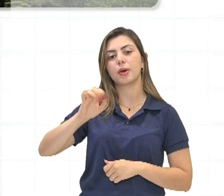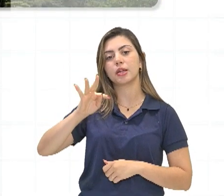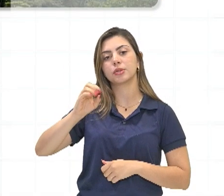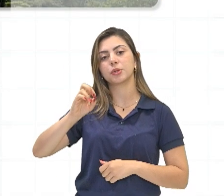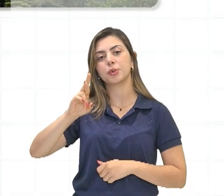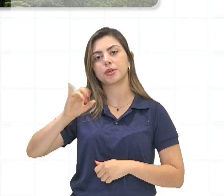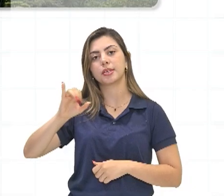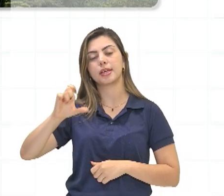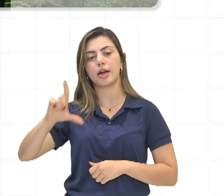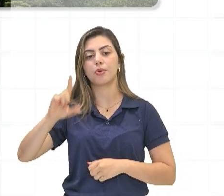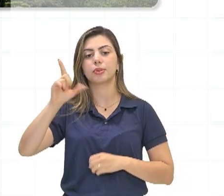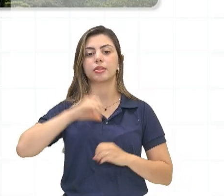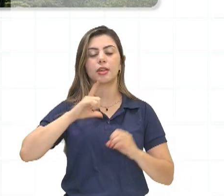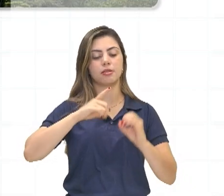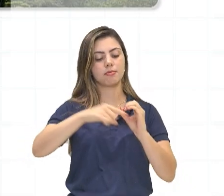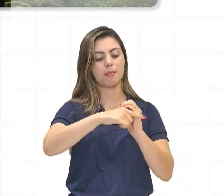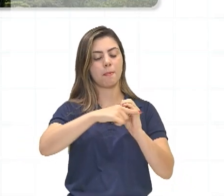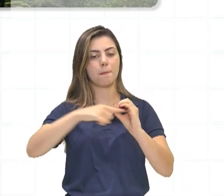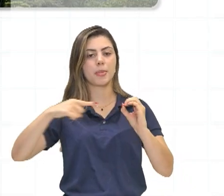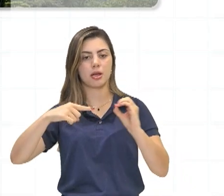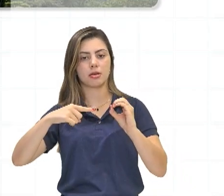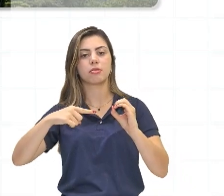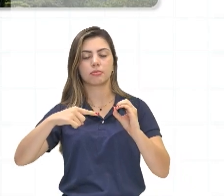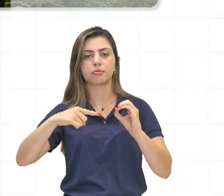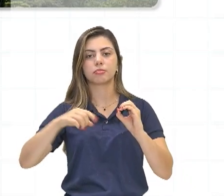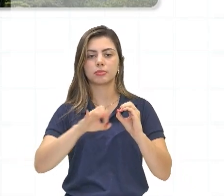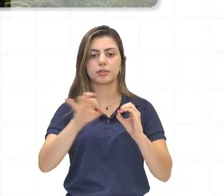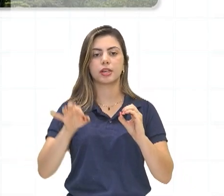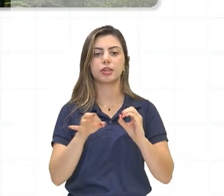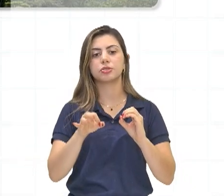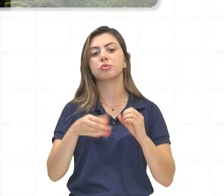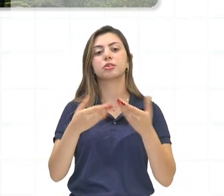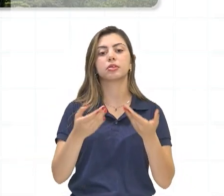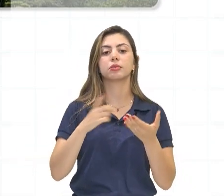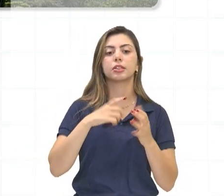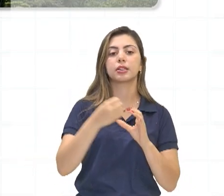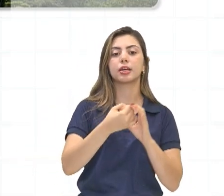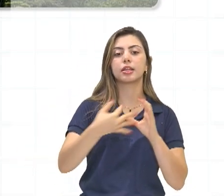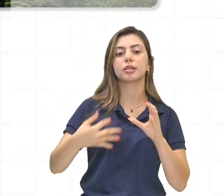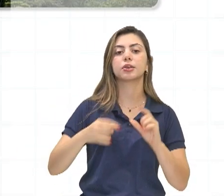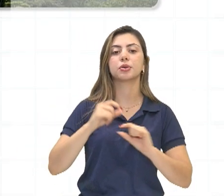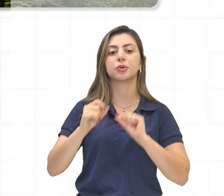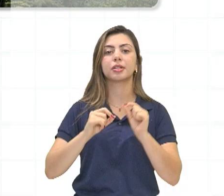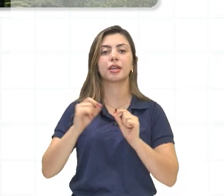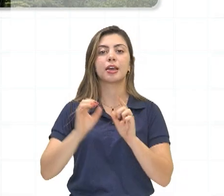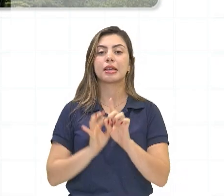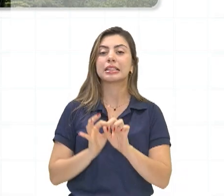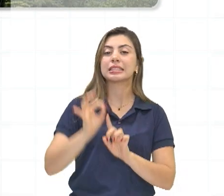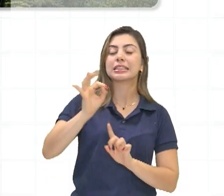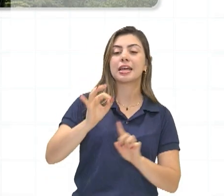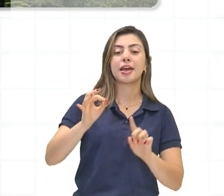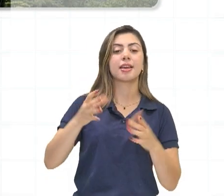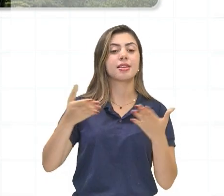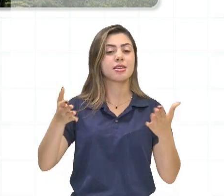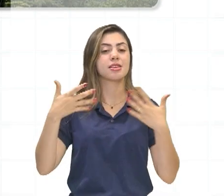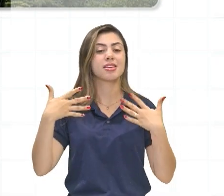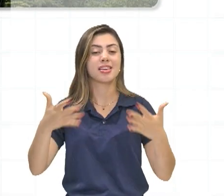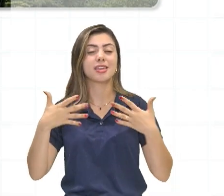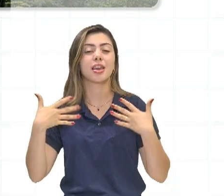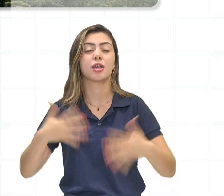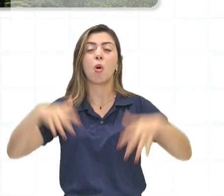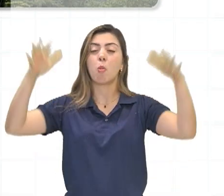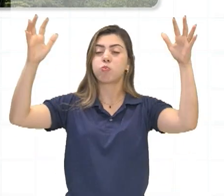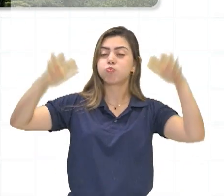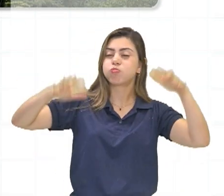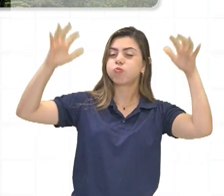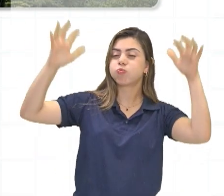central do globo, portanto, ao longo da linha do Equador. É caracterizado pelas elevadas temperaturas e pelas chuvas